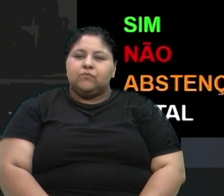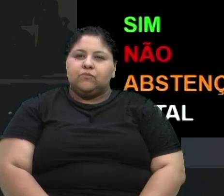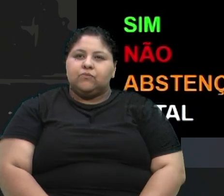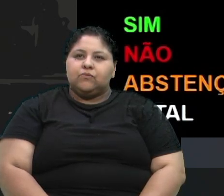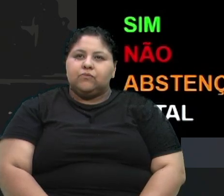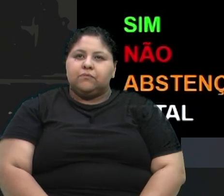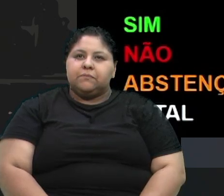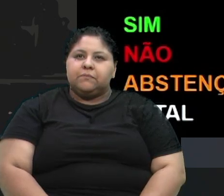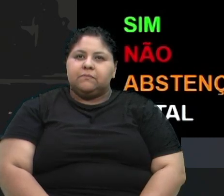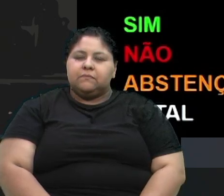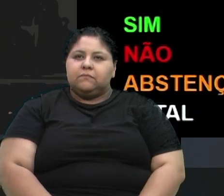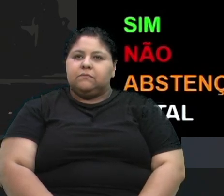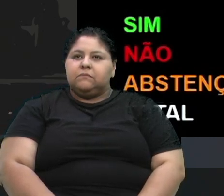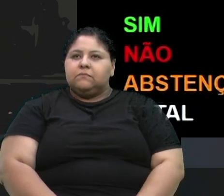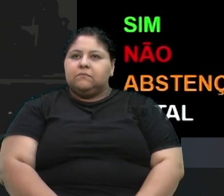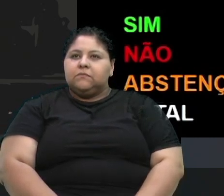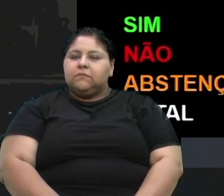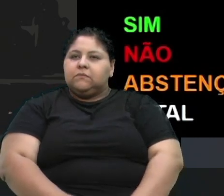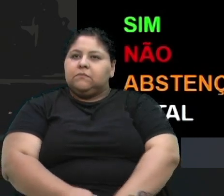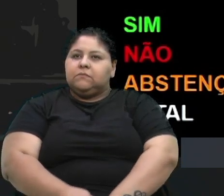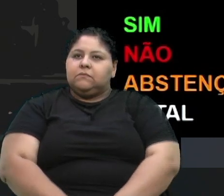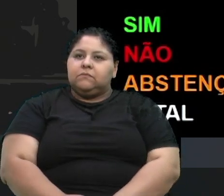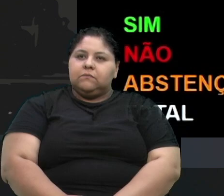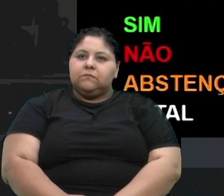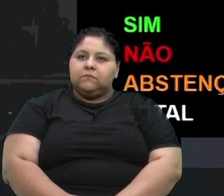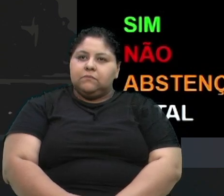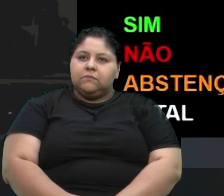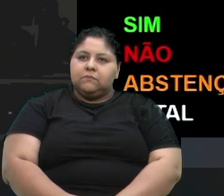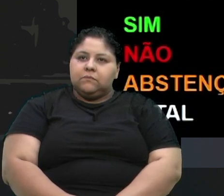Como vota Gladys Frisso?